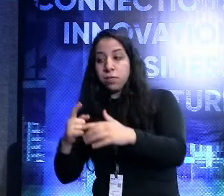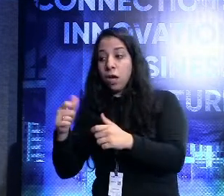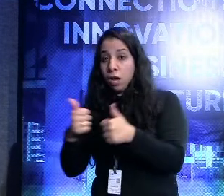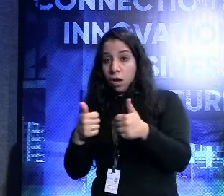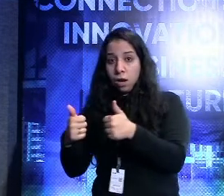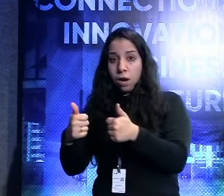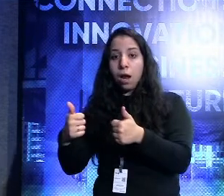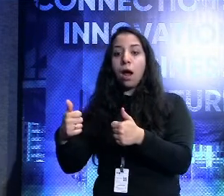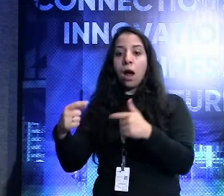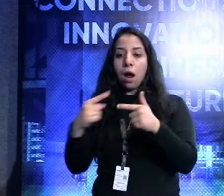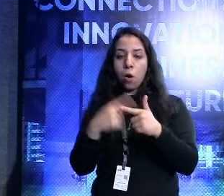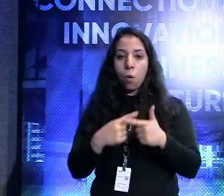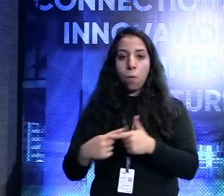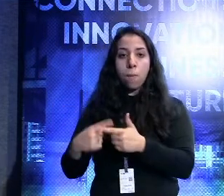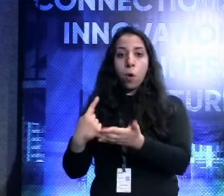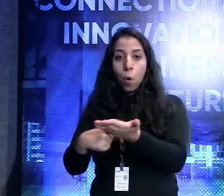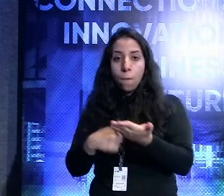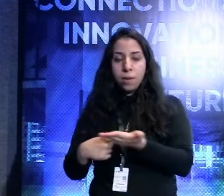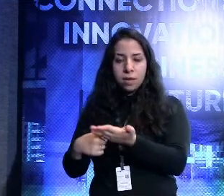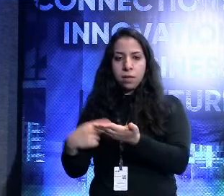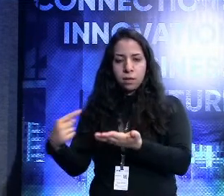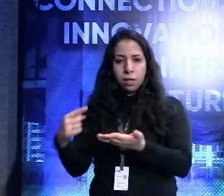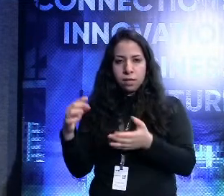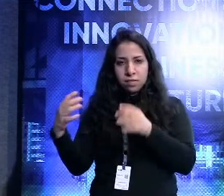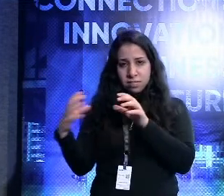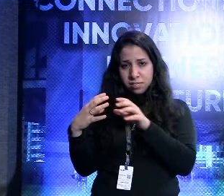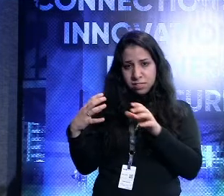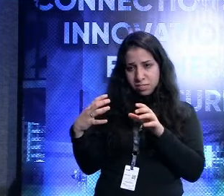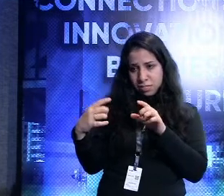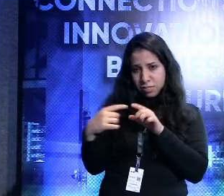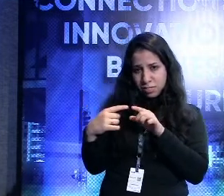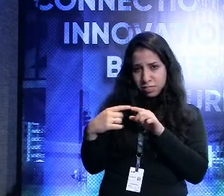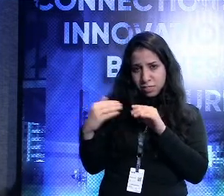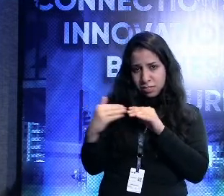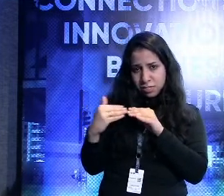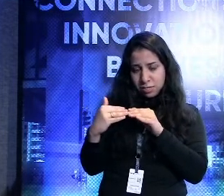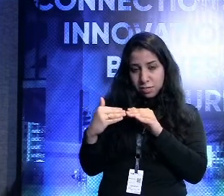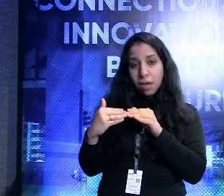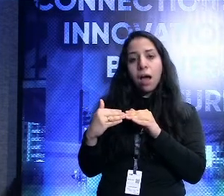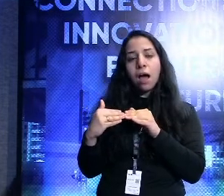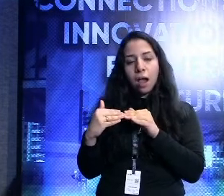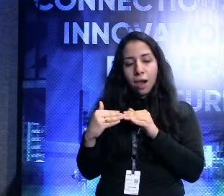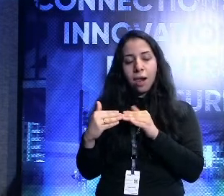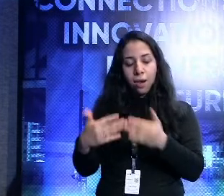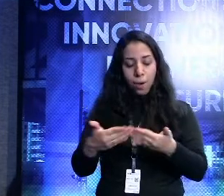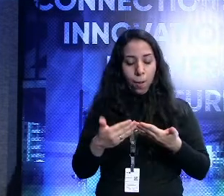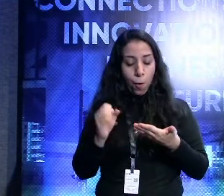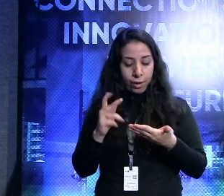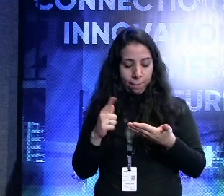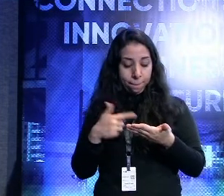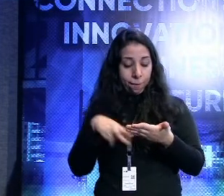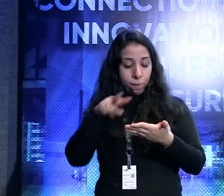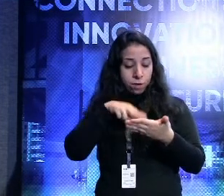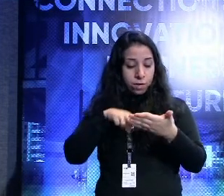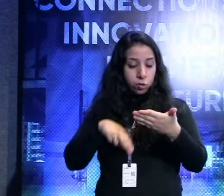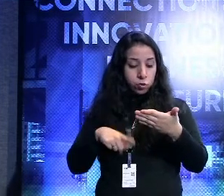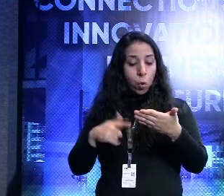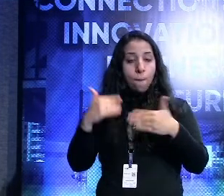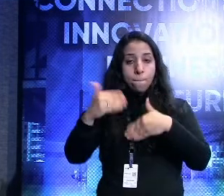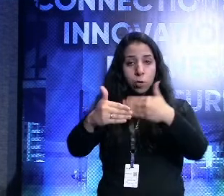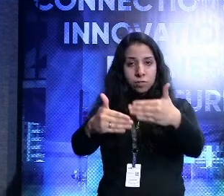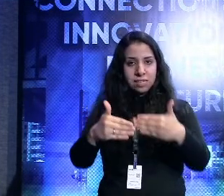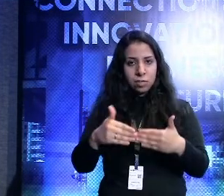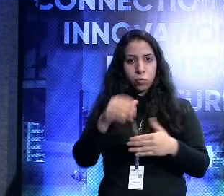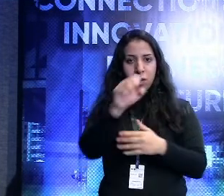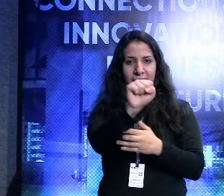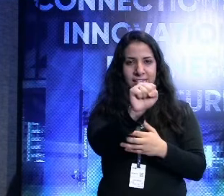com os sponsors, que são essas pessoas. Então, quando eu olho para esse processo de S-Force, eu